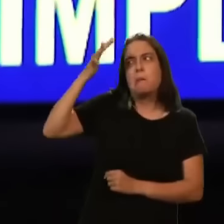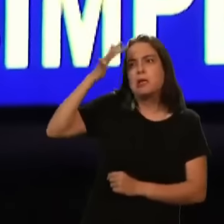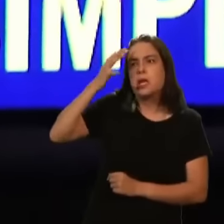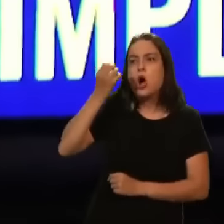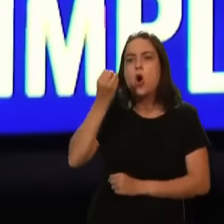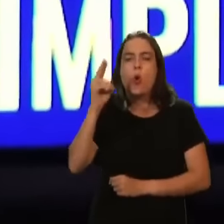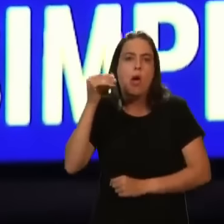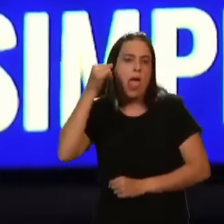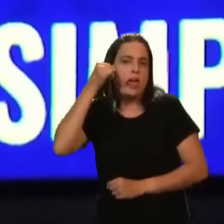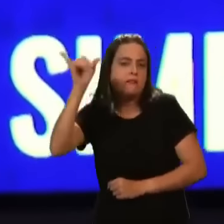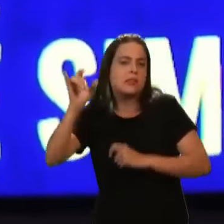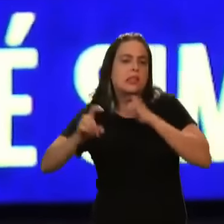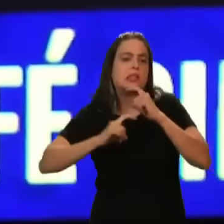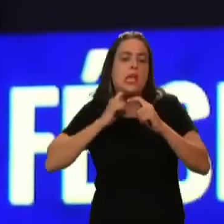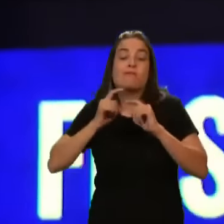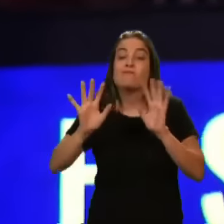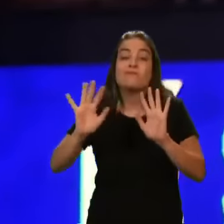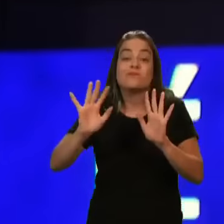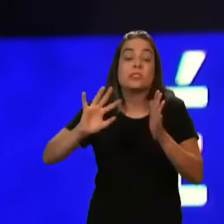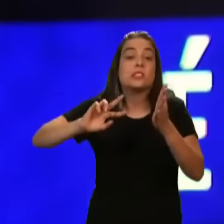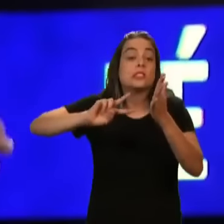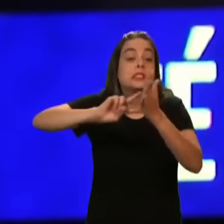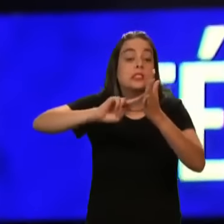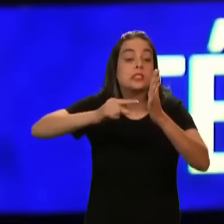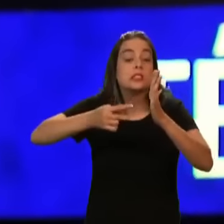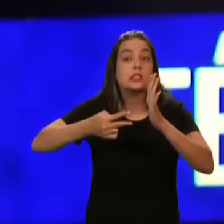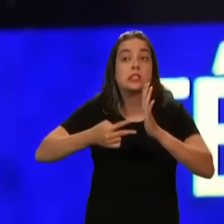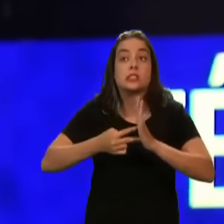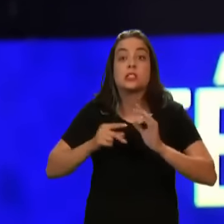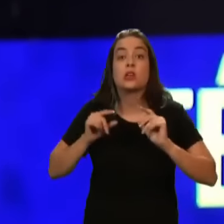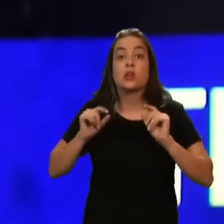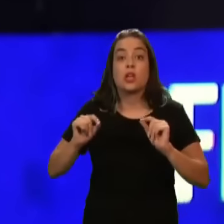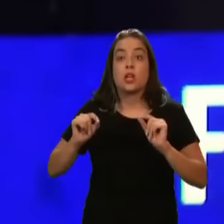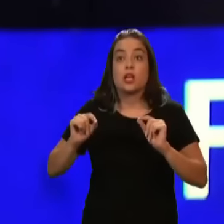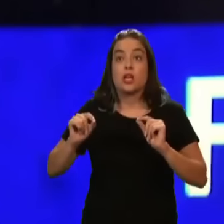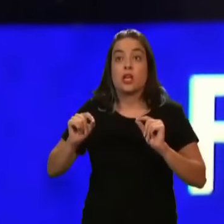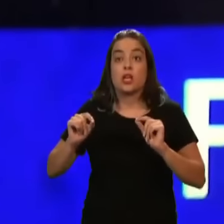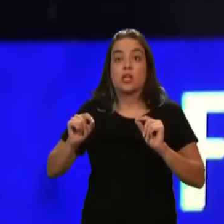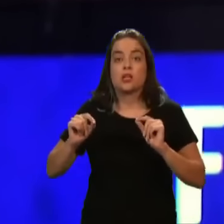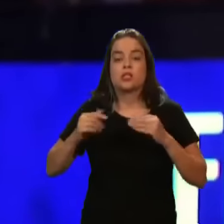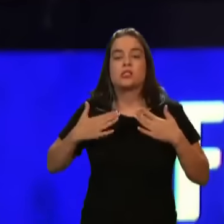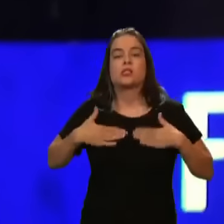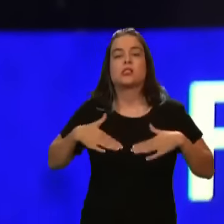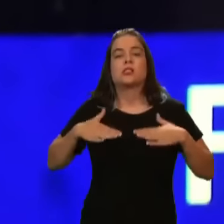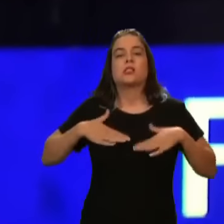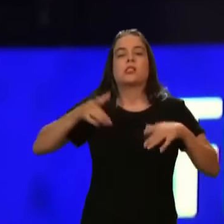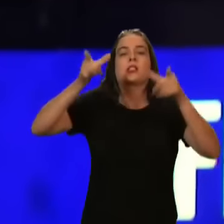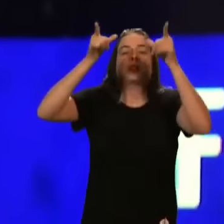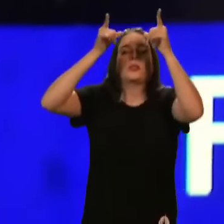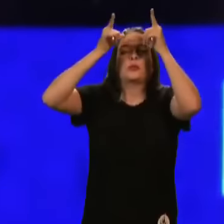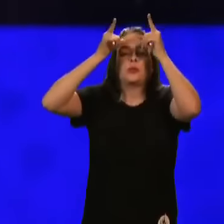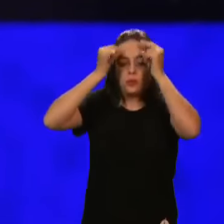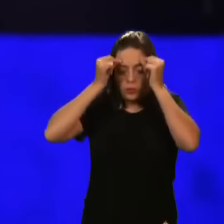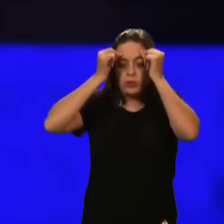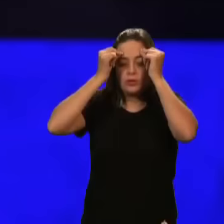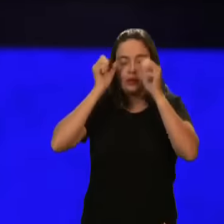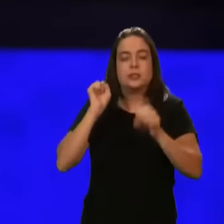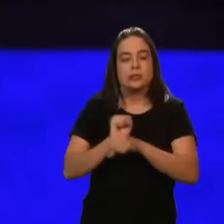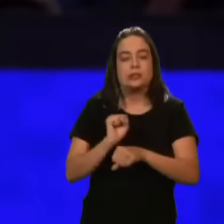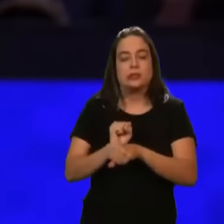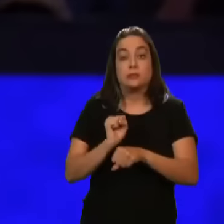duvidar. Fé é o contrário de esforço. Fé é descansar. Fé é